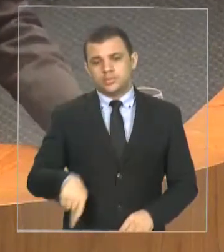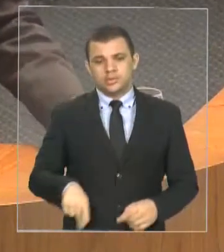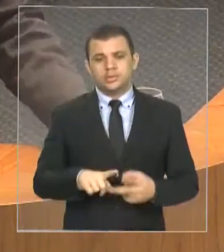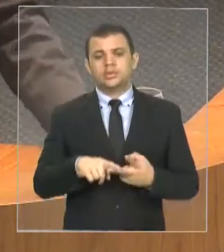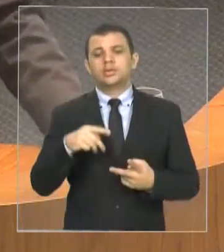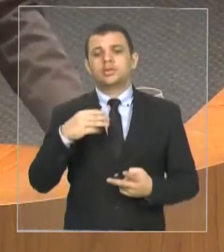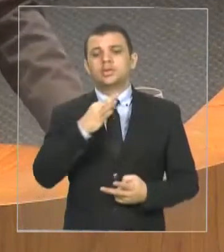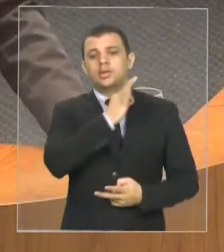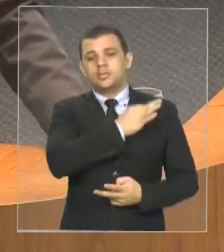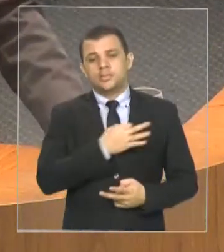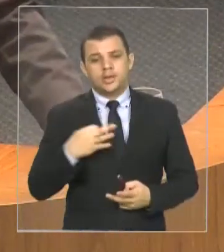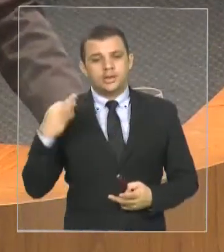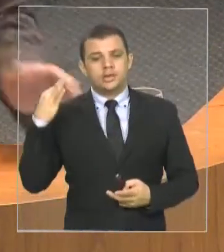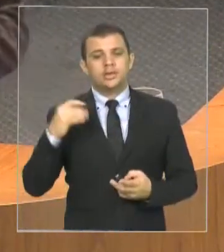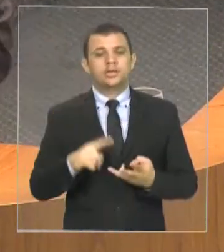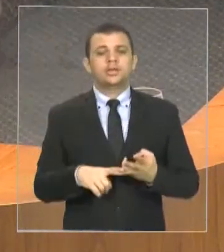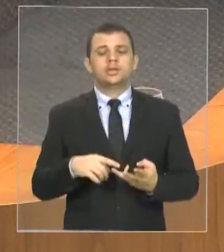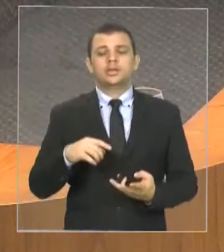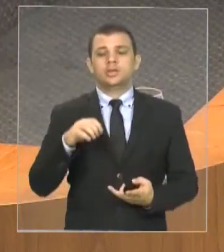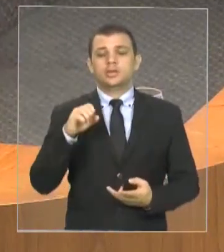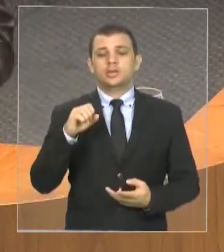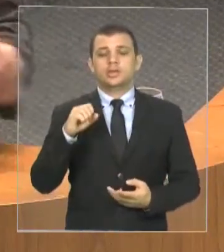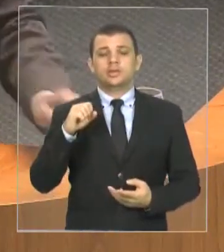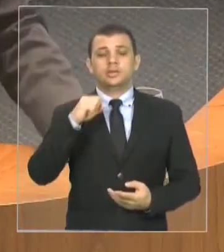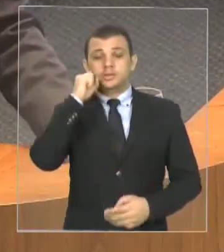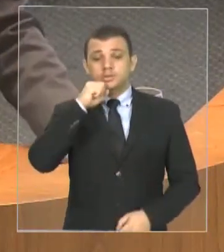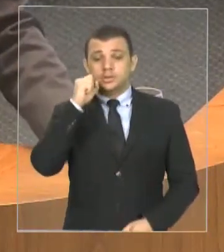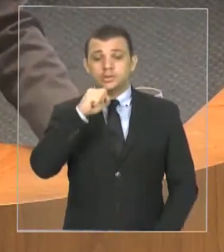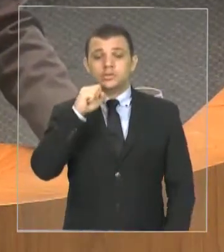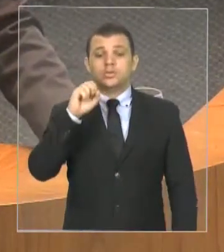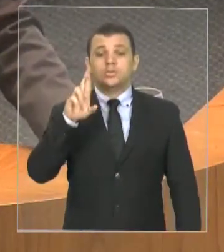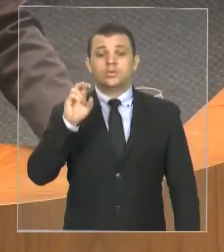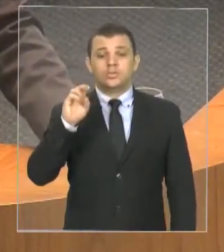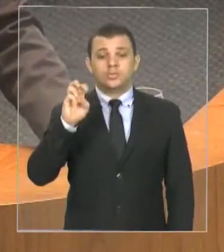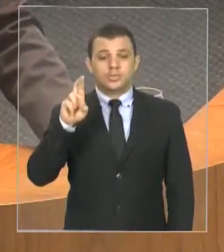deputada federal Elisiane Gama, governo do estado Flávio Dino.